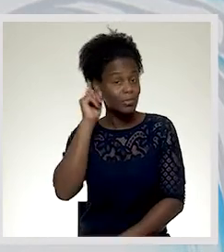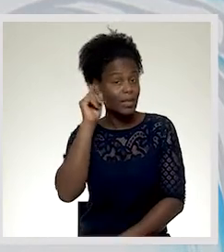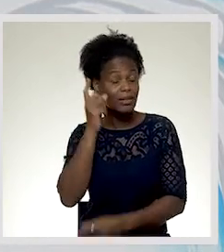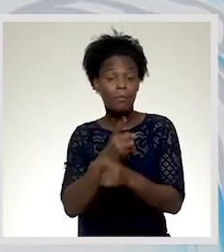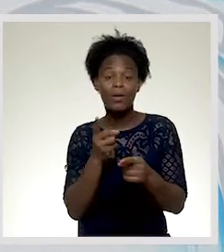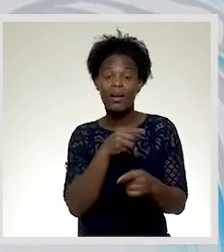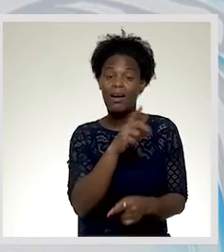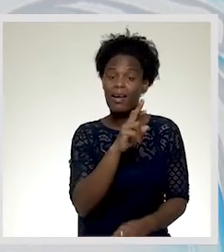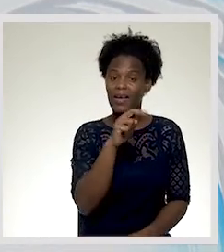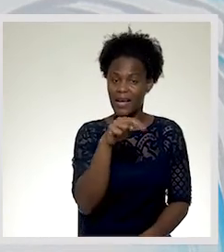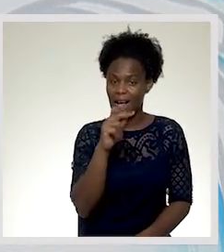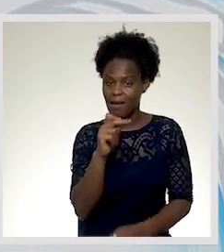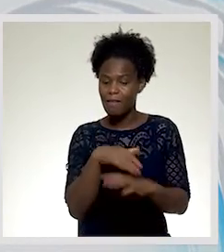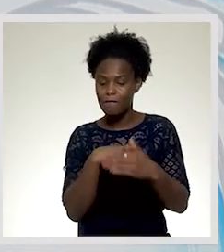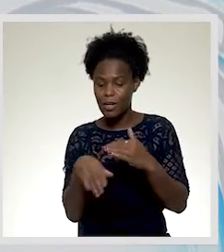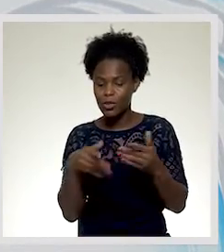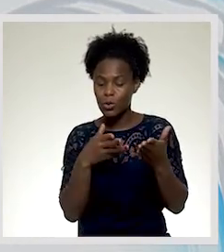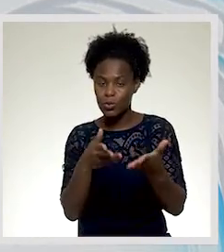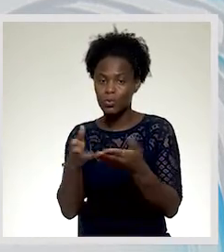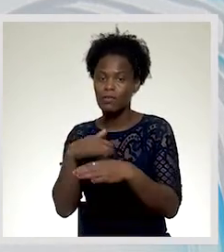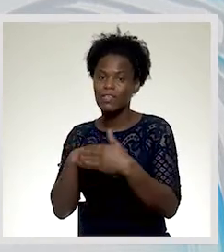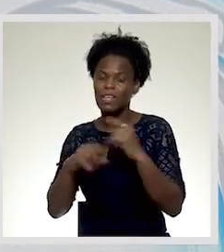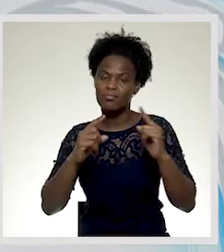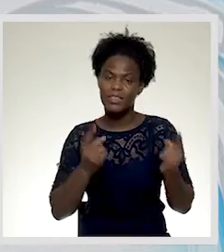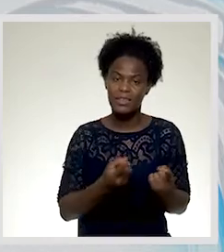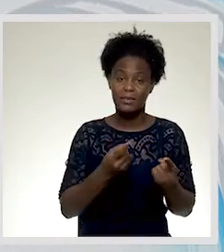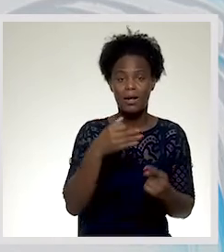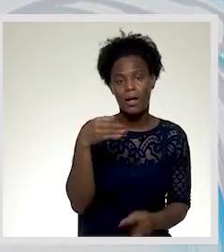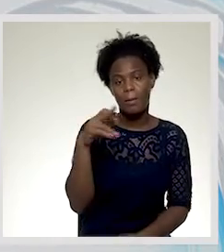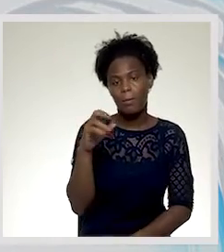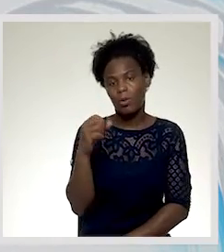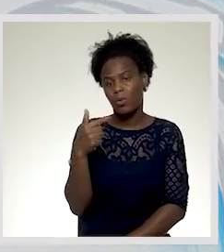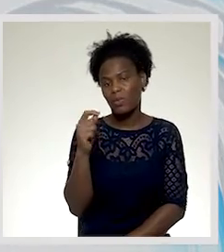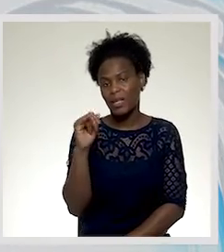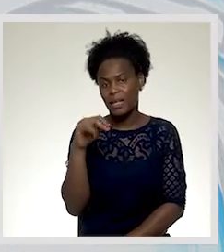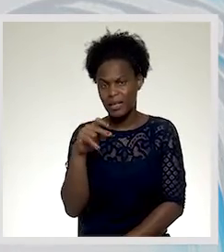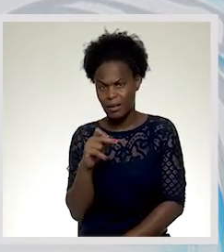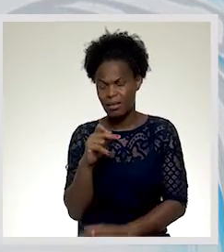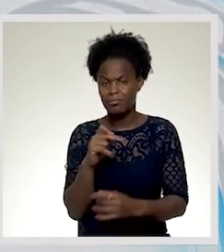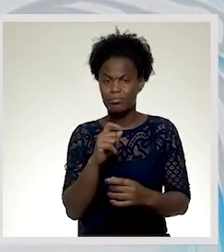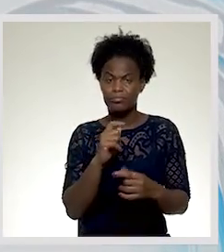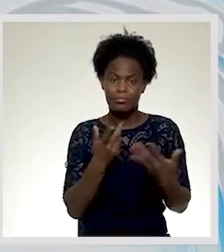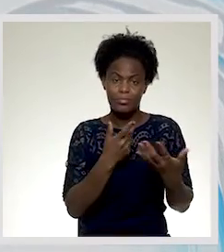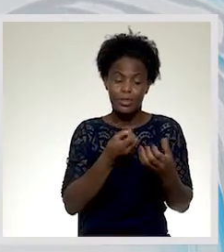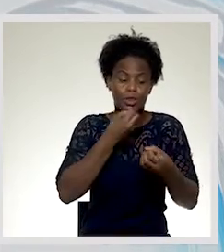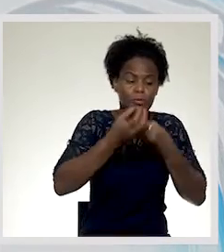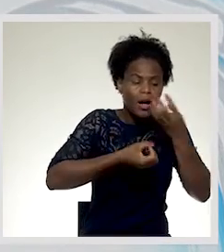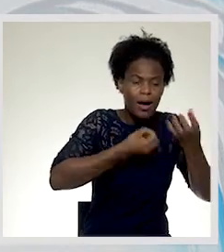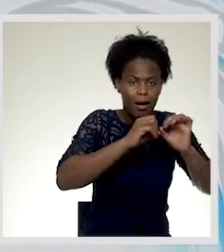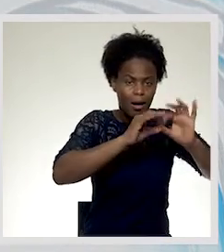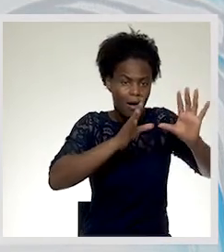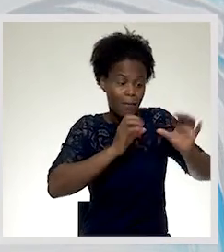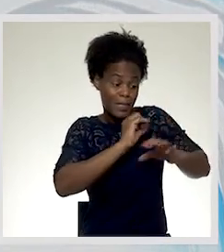é muito importante porque é o RNA que ajuda a fazer a síntese da proteína. Ou seja,